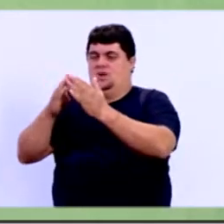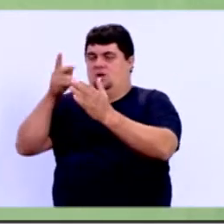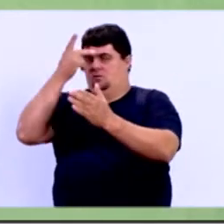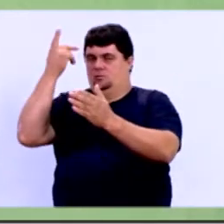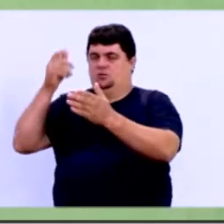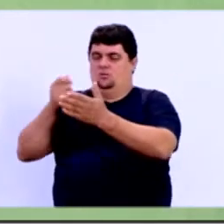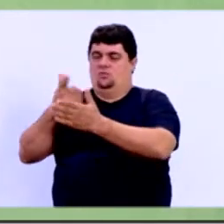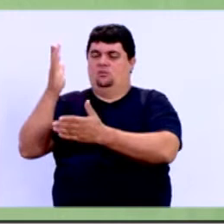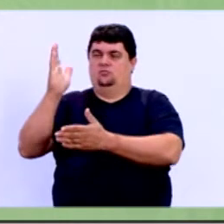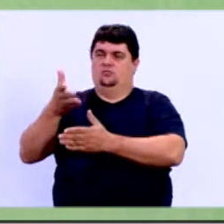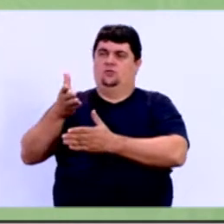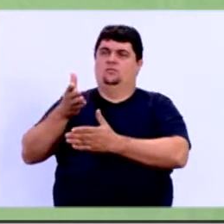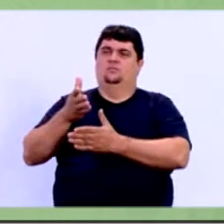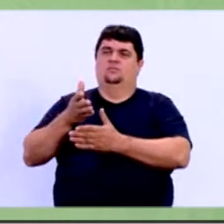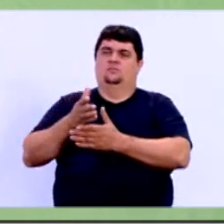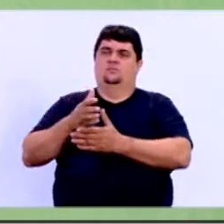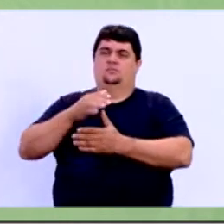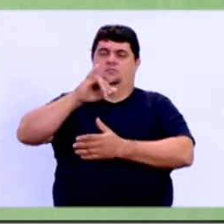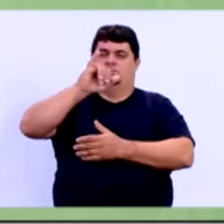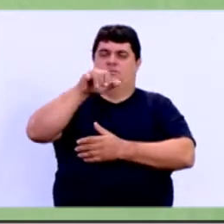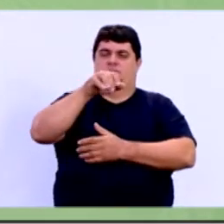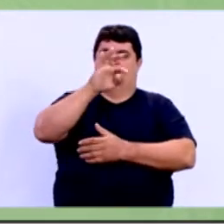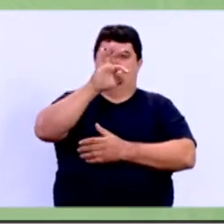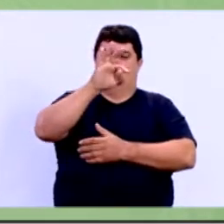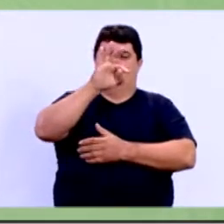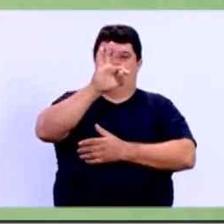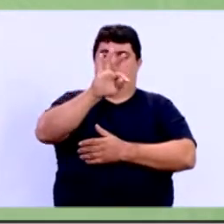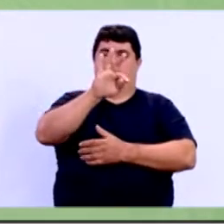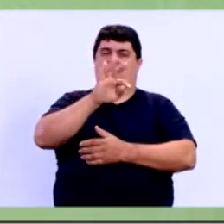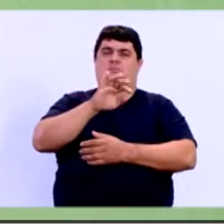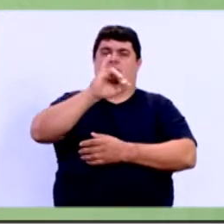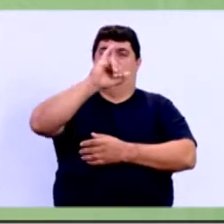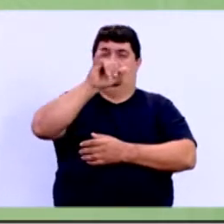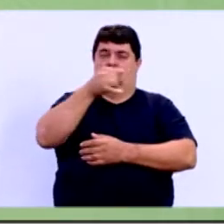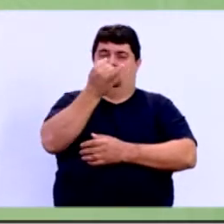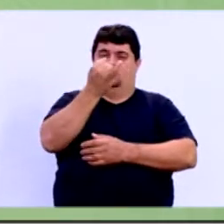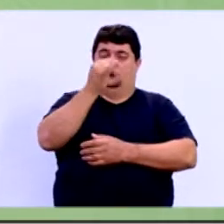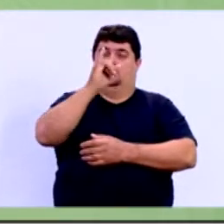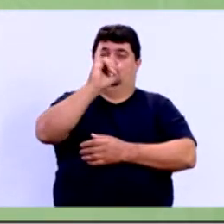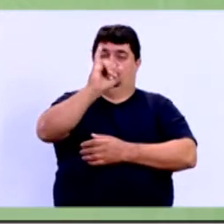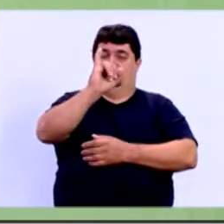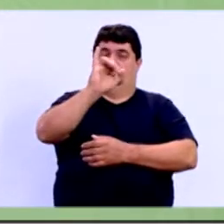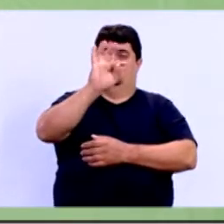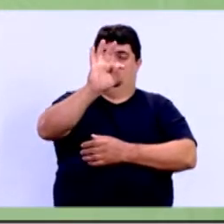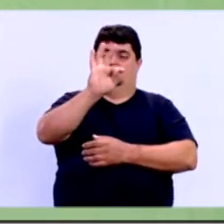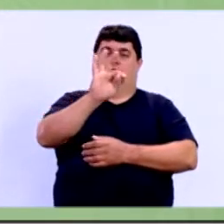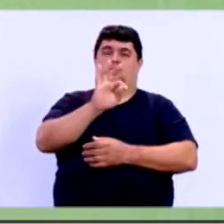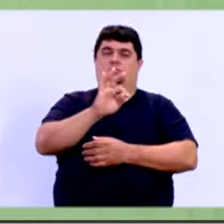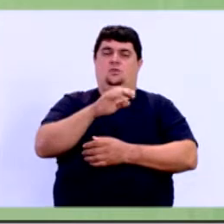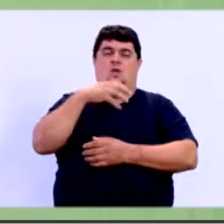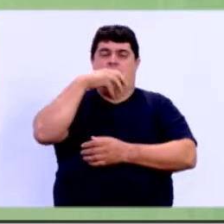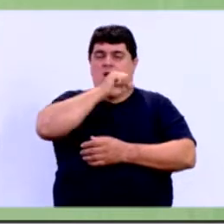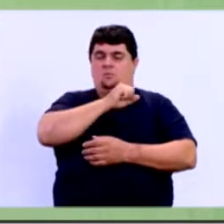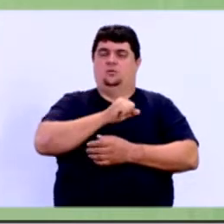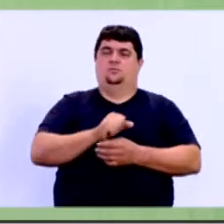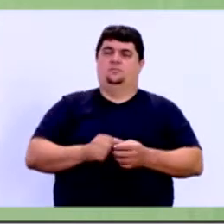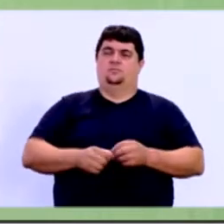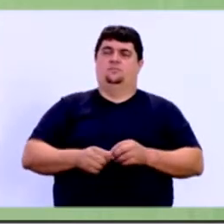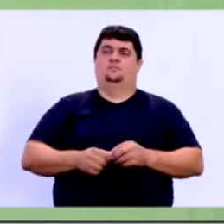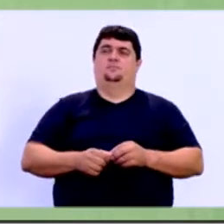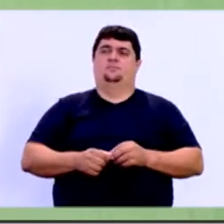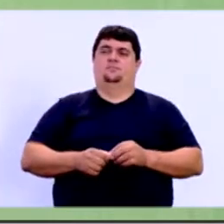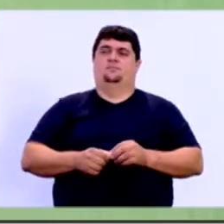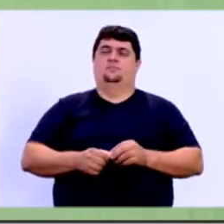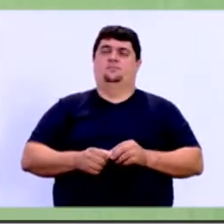e reduzindo custos de operação, tá? É a entrega certa no momento certo para o seu cliente, tá